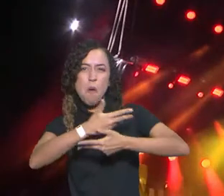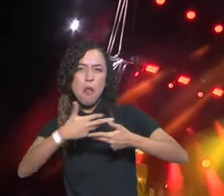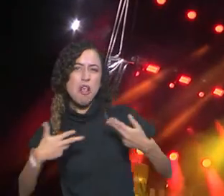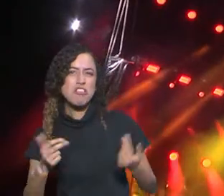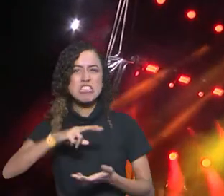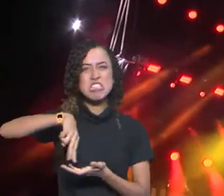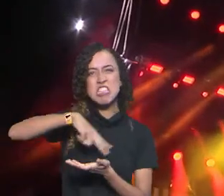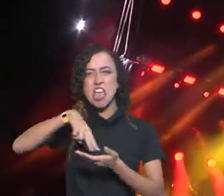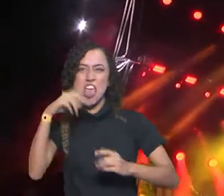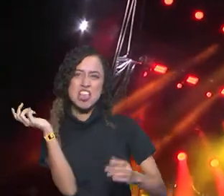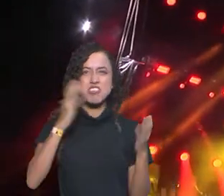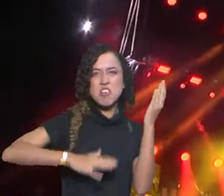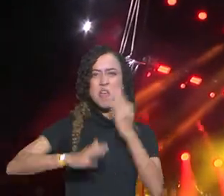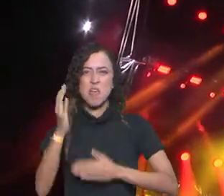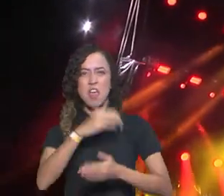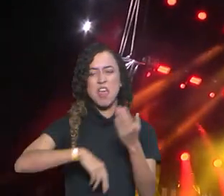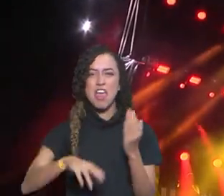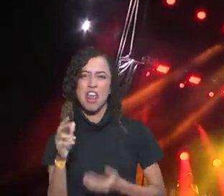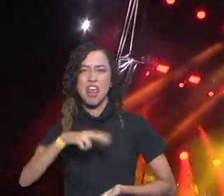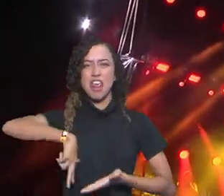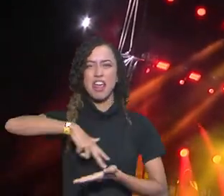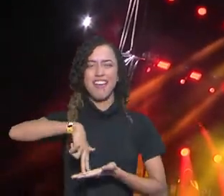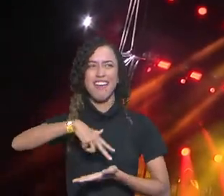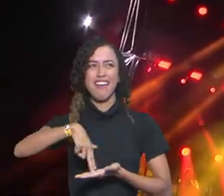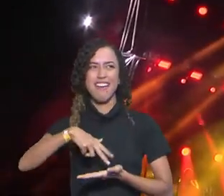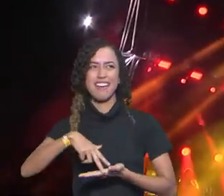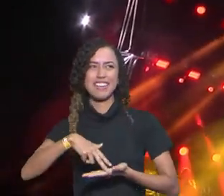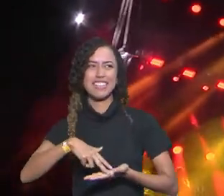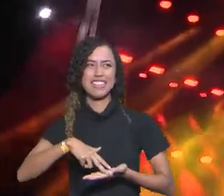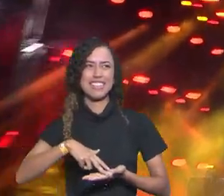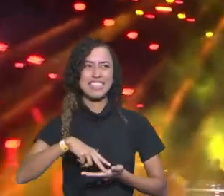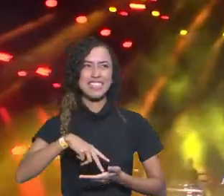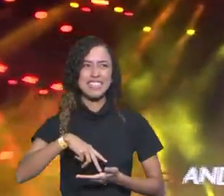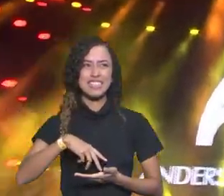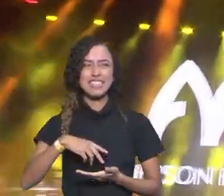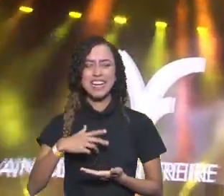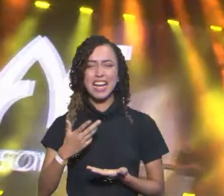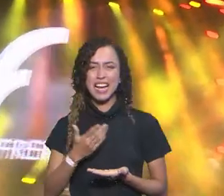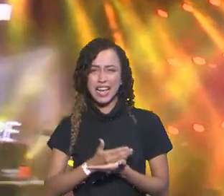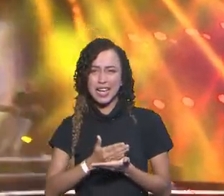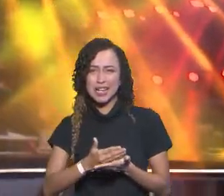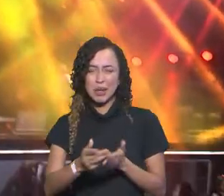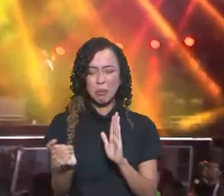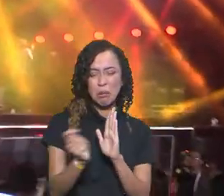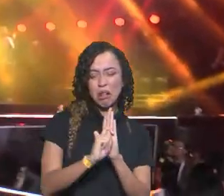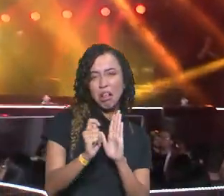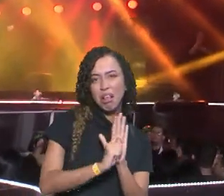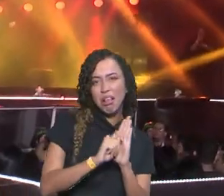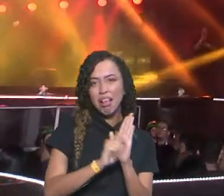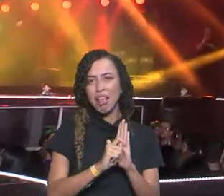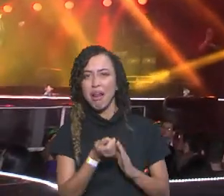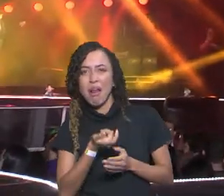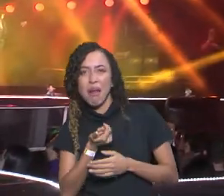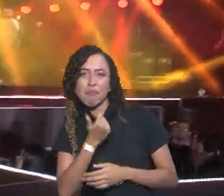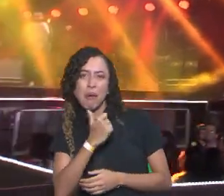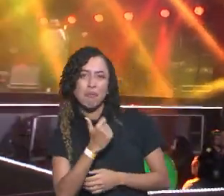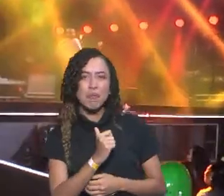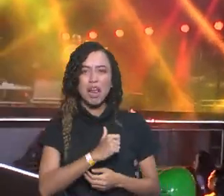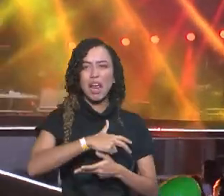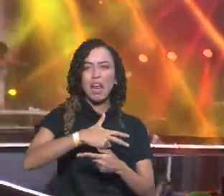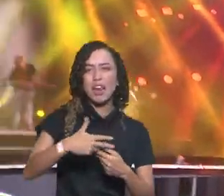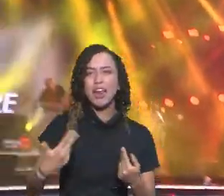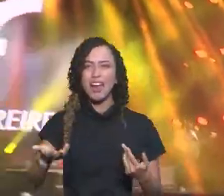e vai e baixa e puxa guria mesmo ele começa a chapar aí ele começa a perder o controle